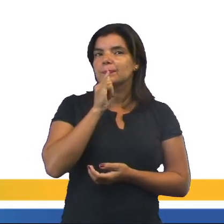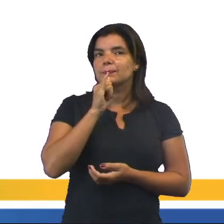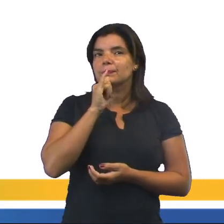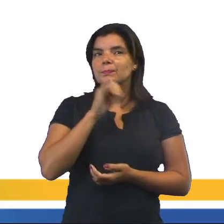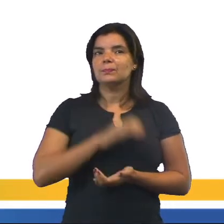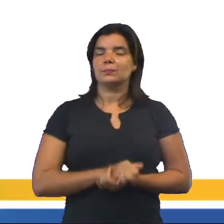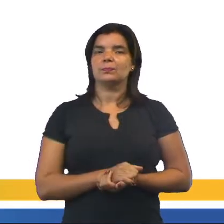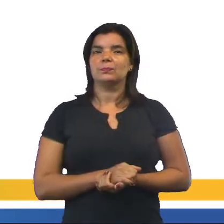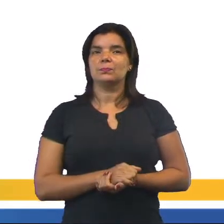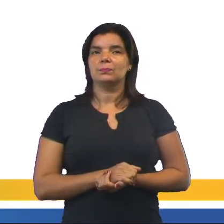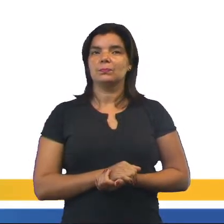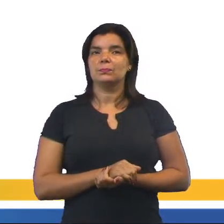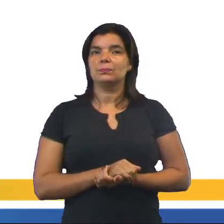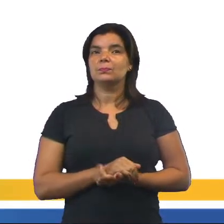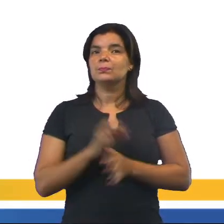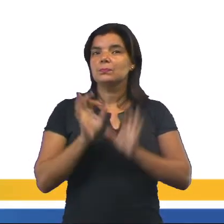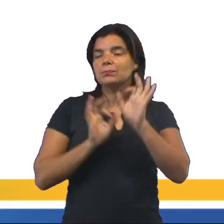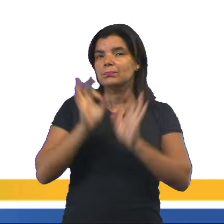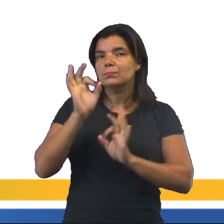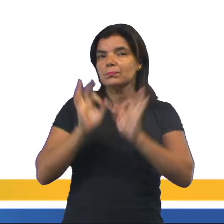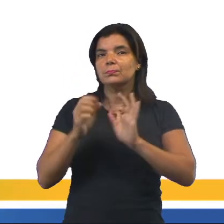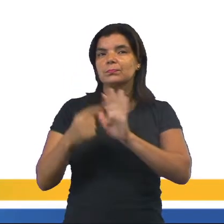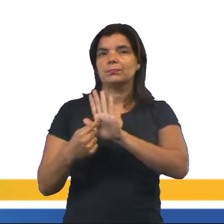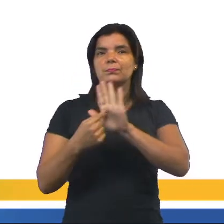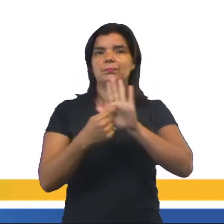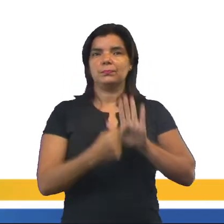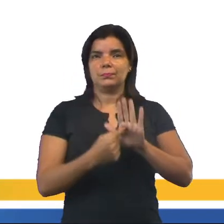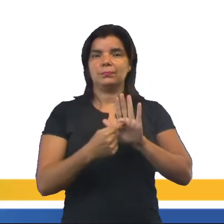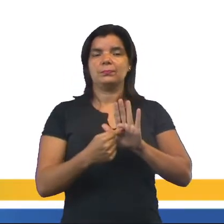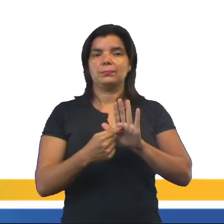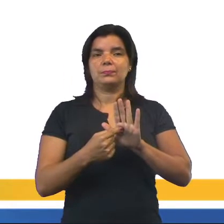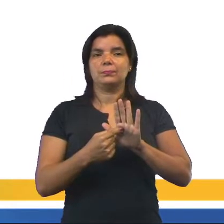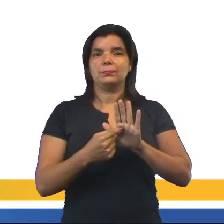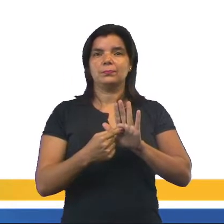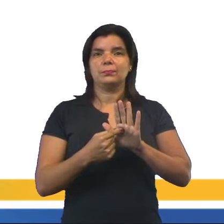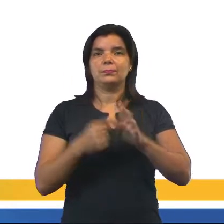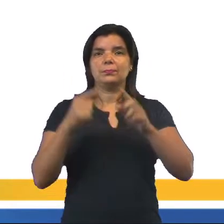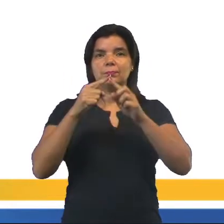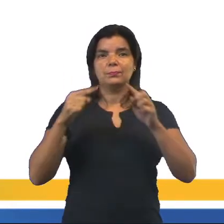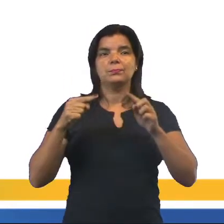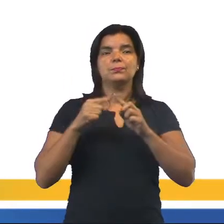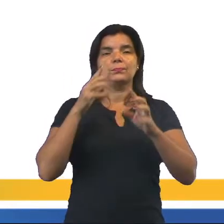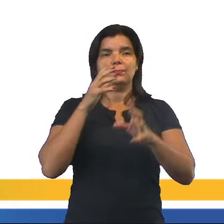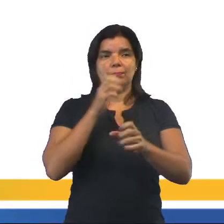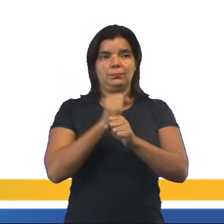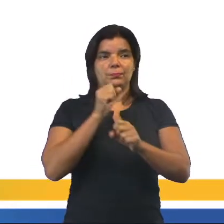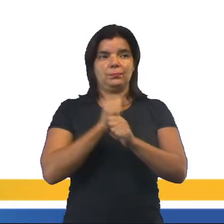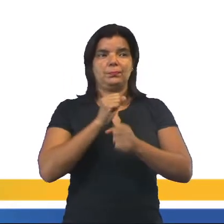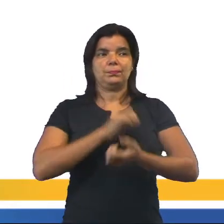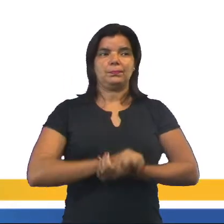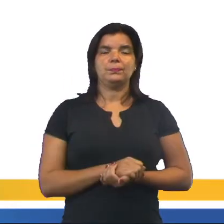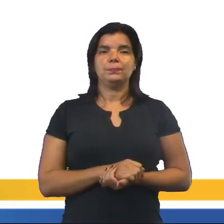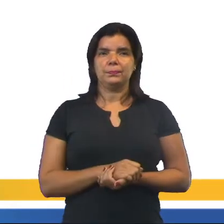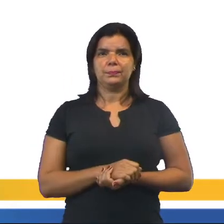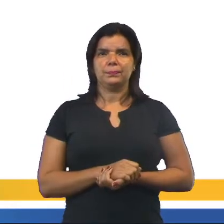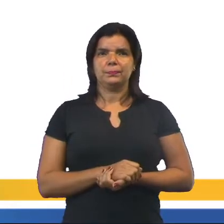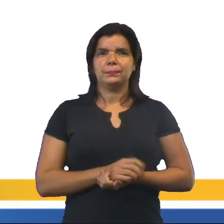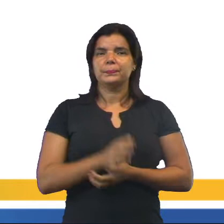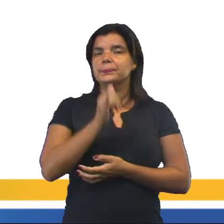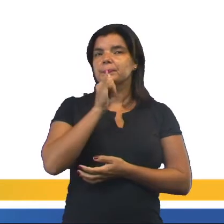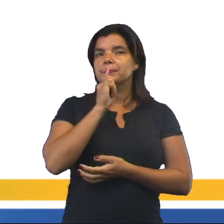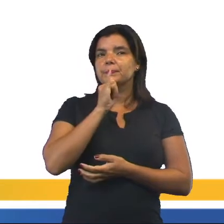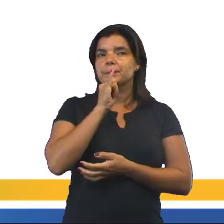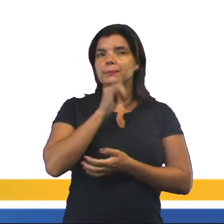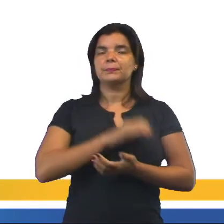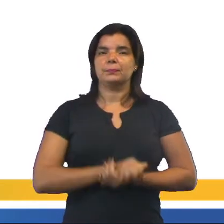Vejamos através de exemplos como são feitas essas demonstrações de identidade